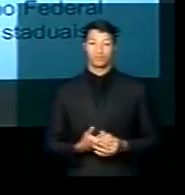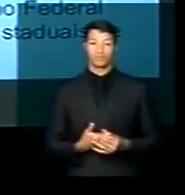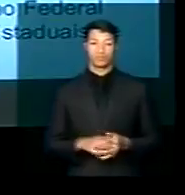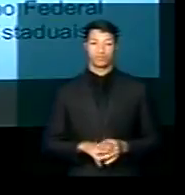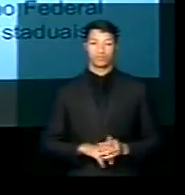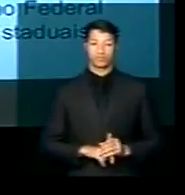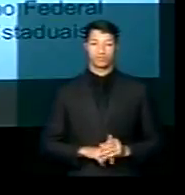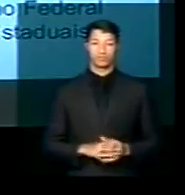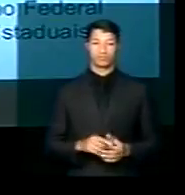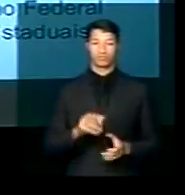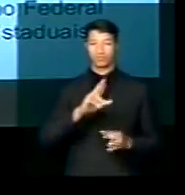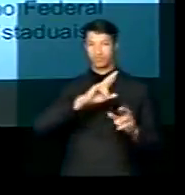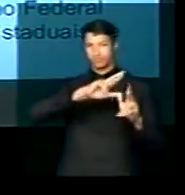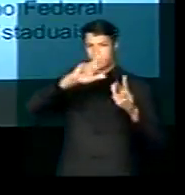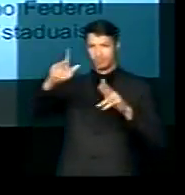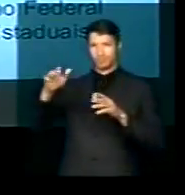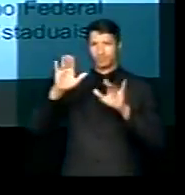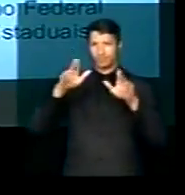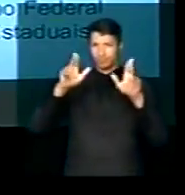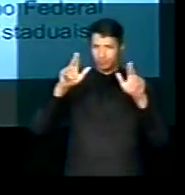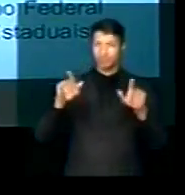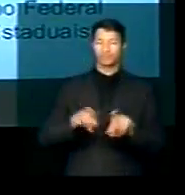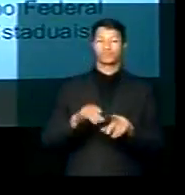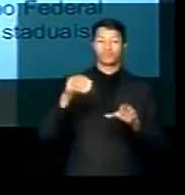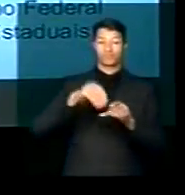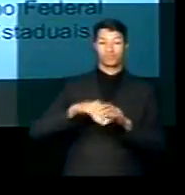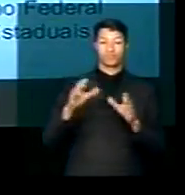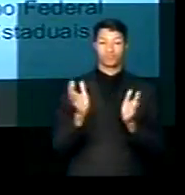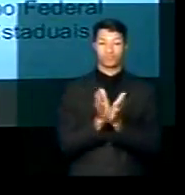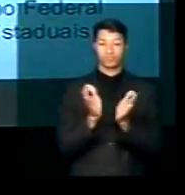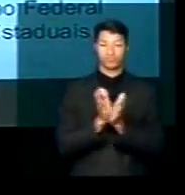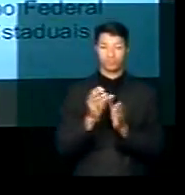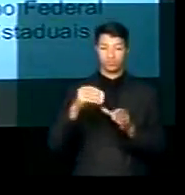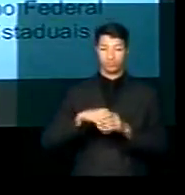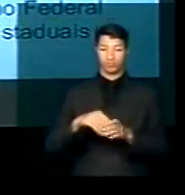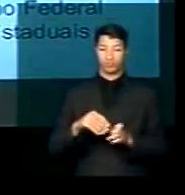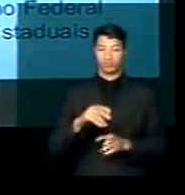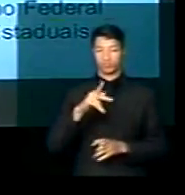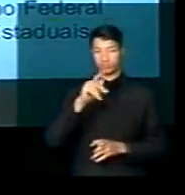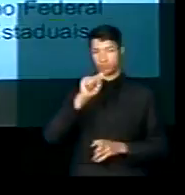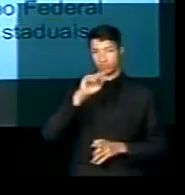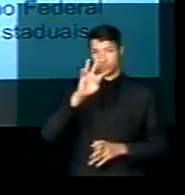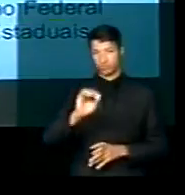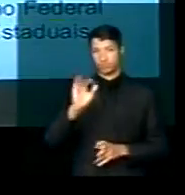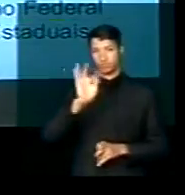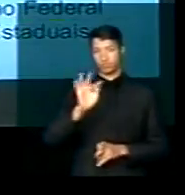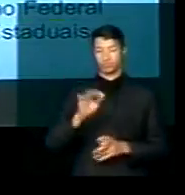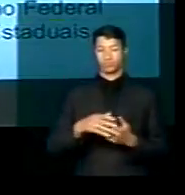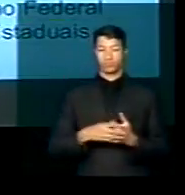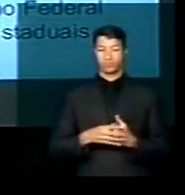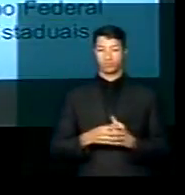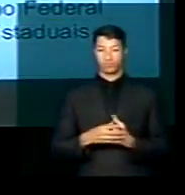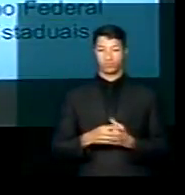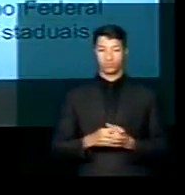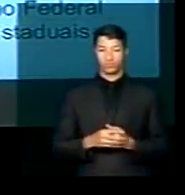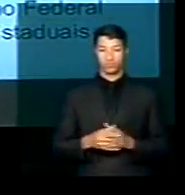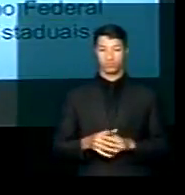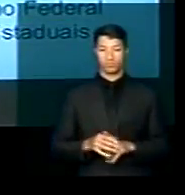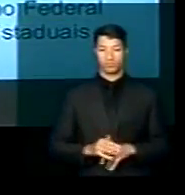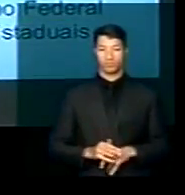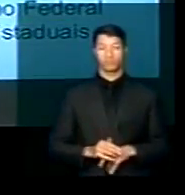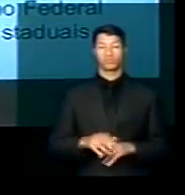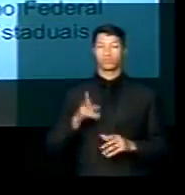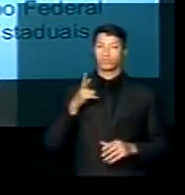Diversos assuntos estão sendo tratados na comissão do Pacto Federativo